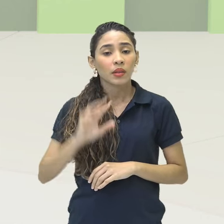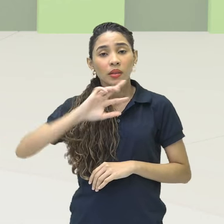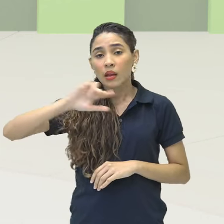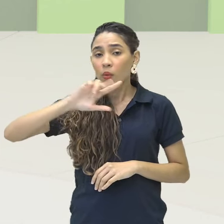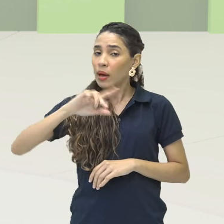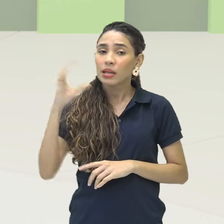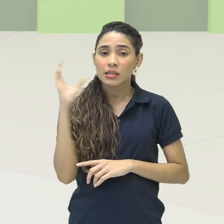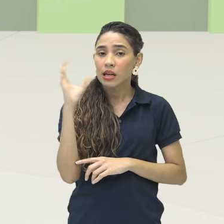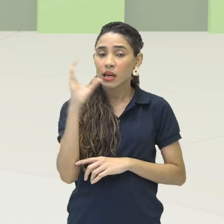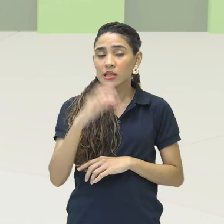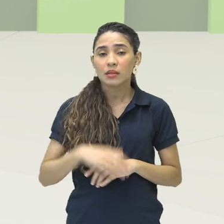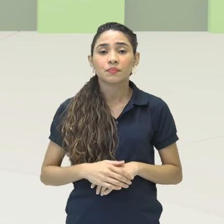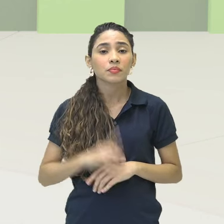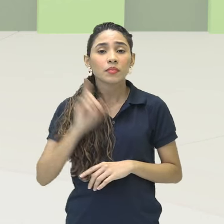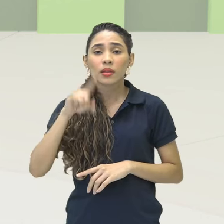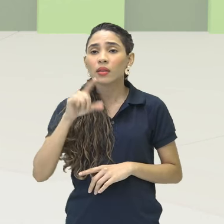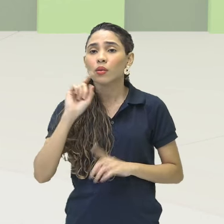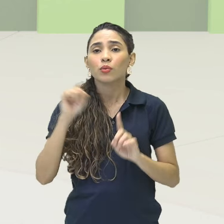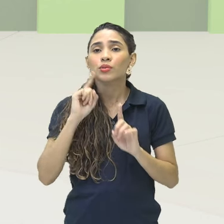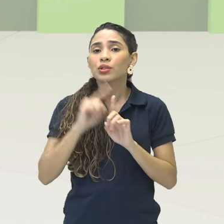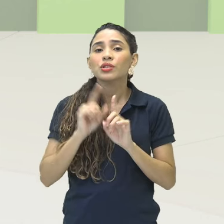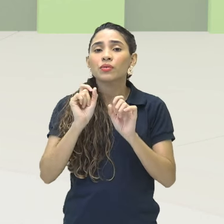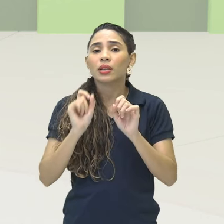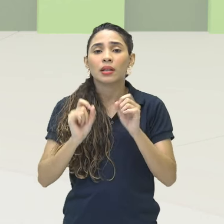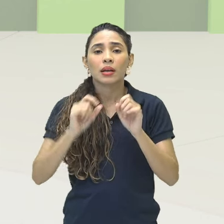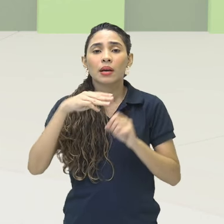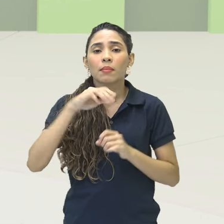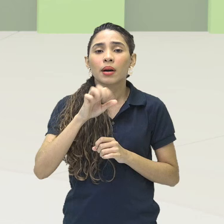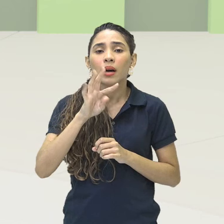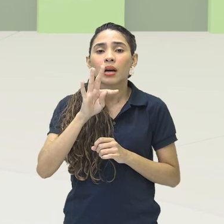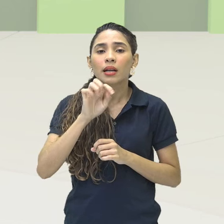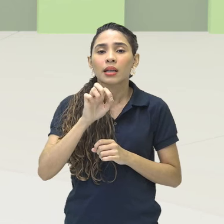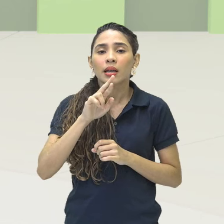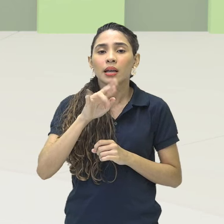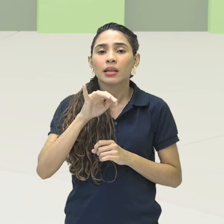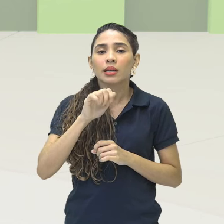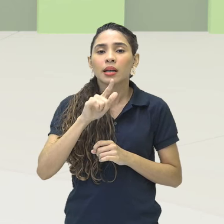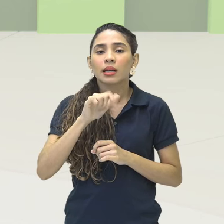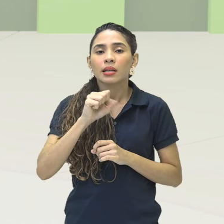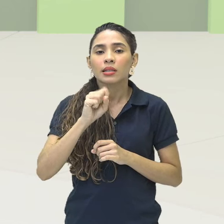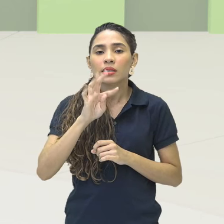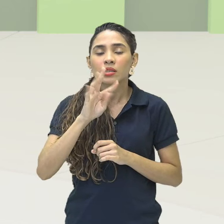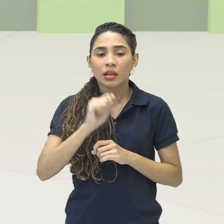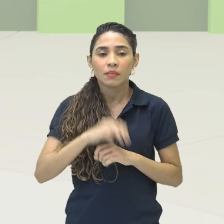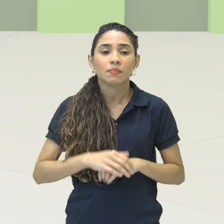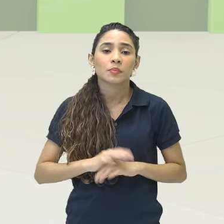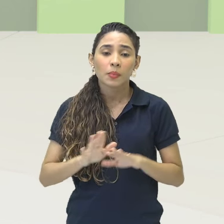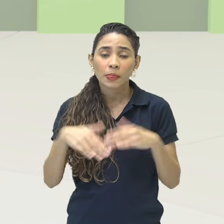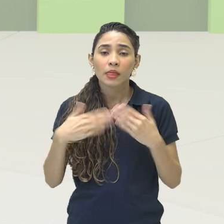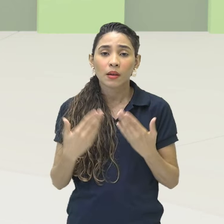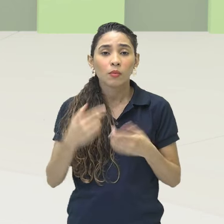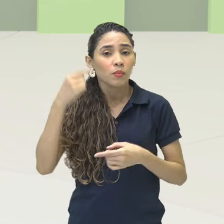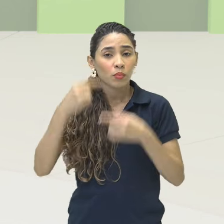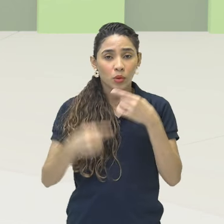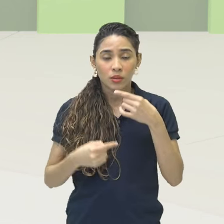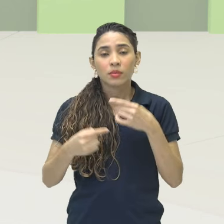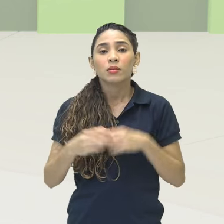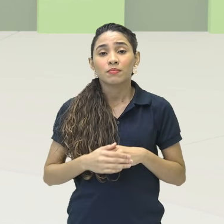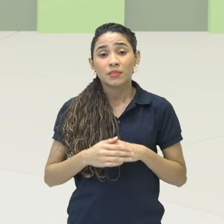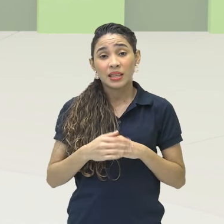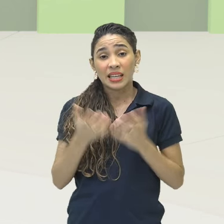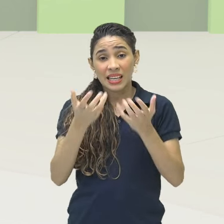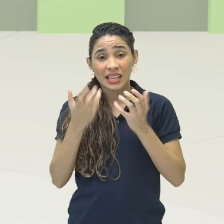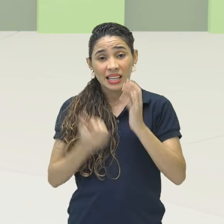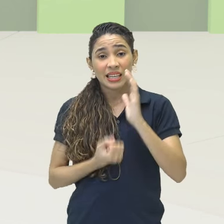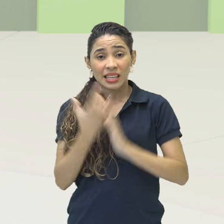ciência. Né? Ele considerava um objetivo materialista, né? Um objetivo frívolo, aquilo ali. Então, ele queria criar uma lei,